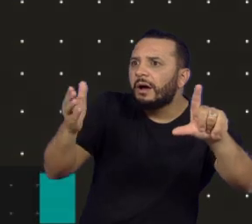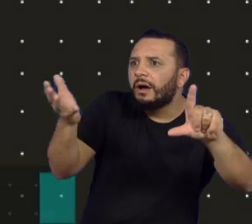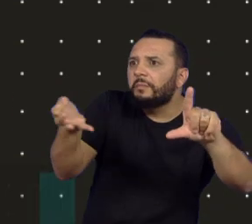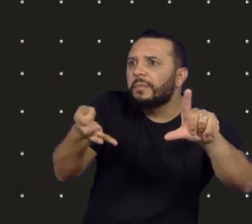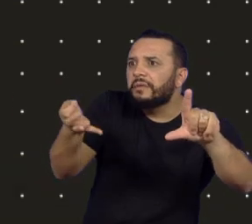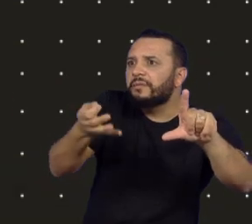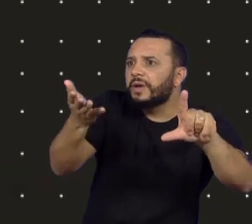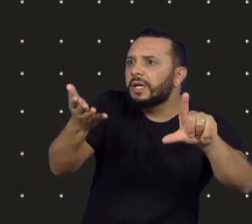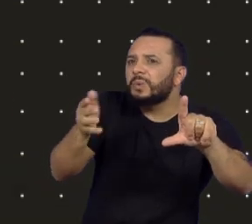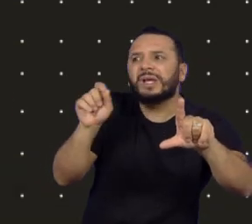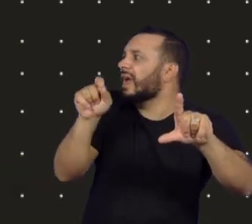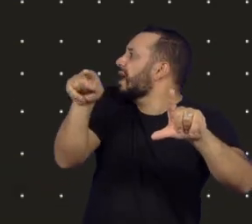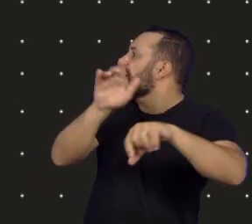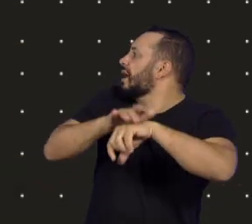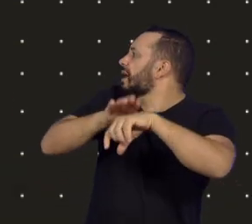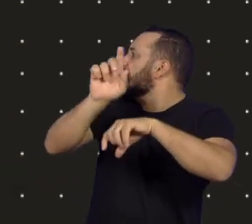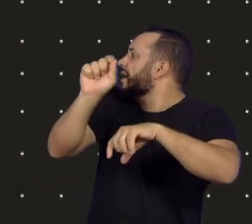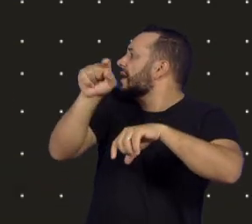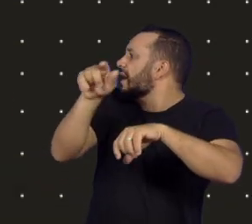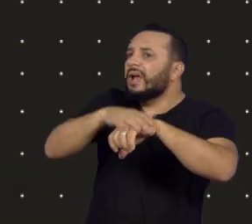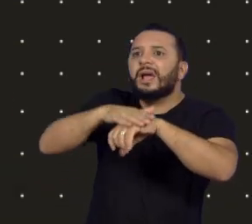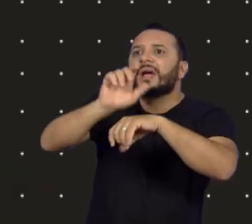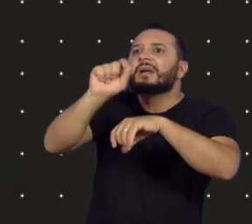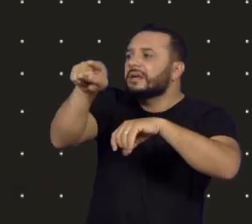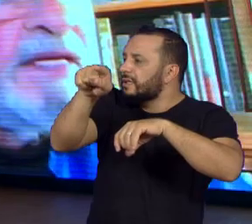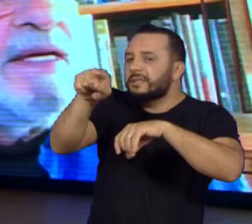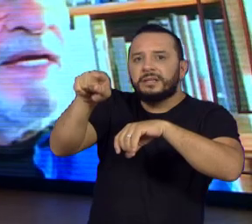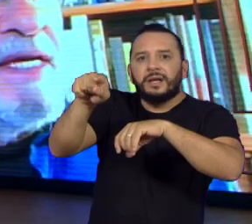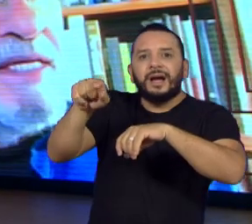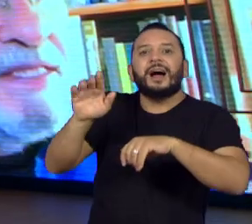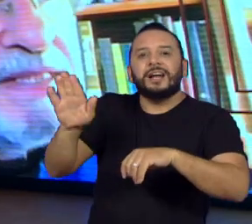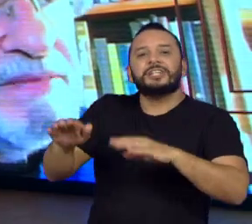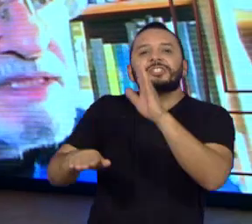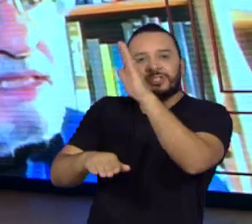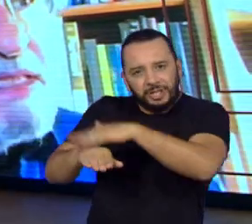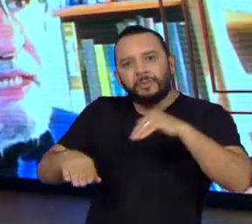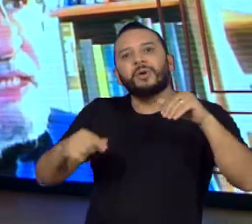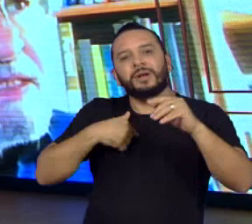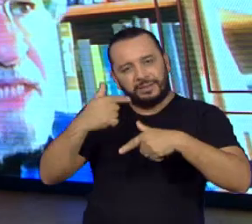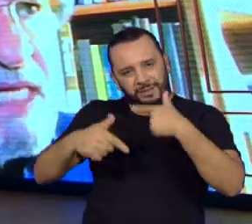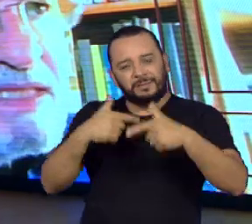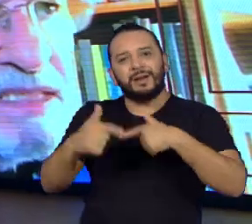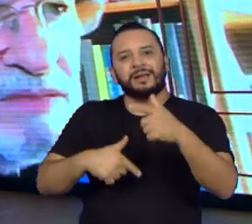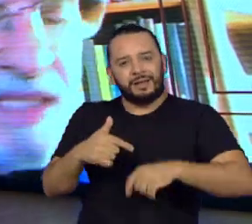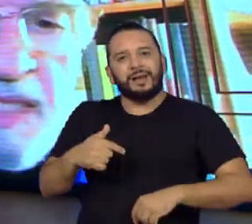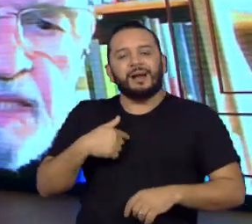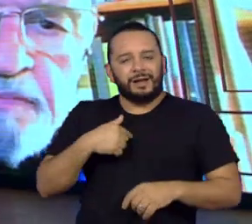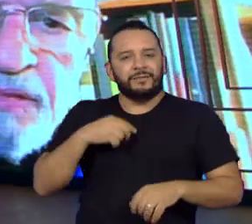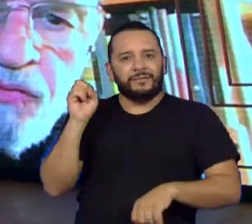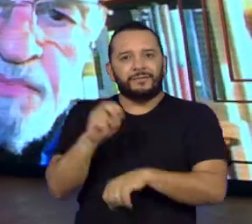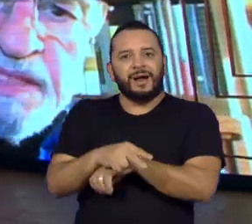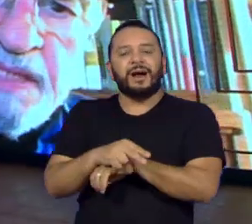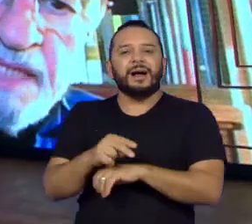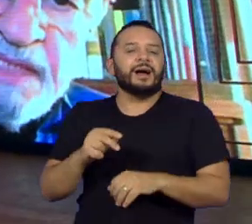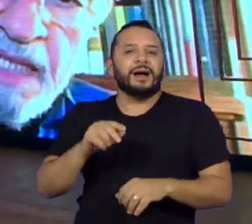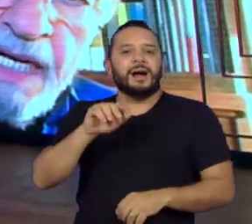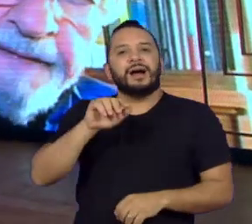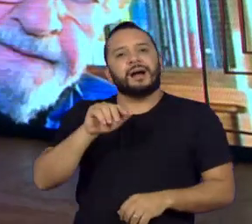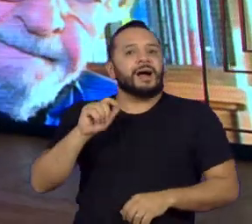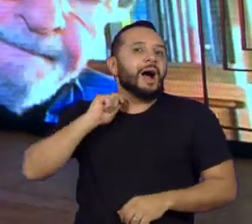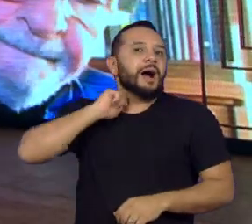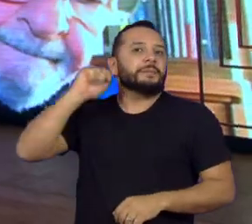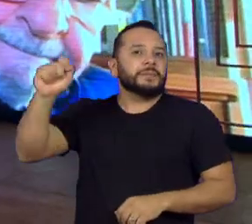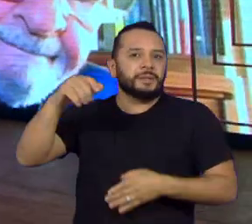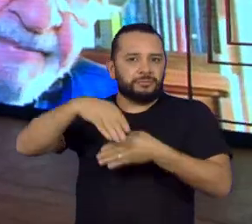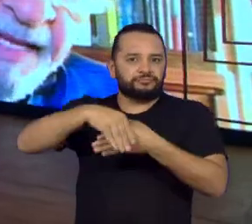disse que Atílio queria que eu fosse trabalhar na Abril. Então, em 67, eu entrei na Abril como